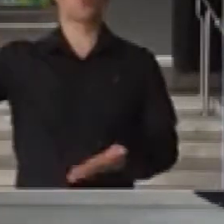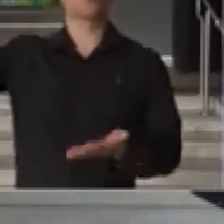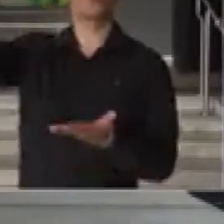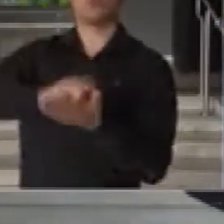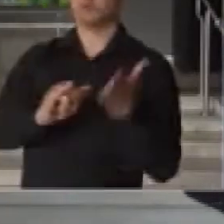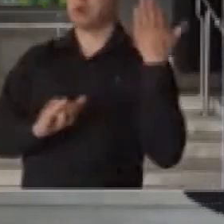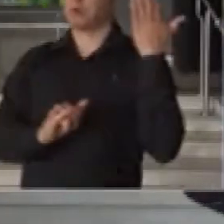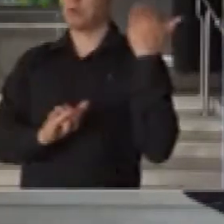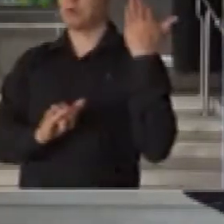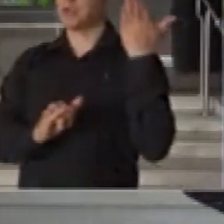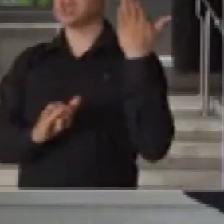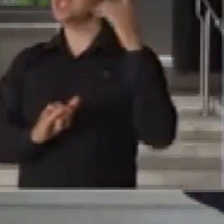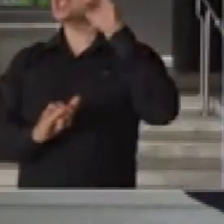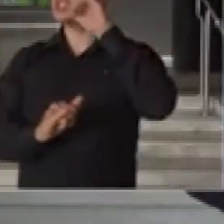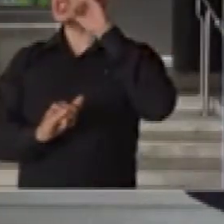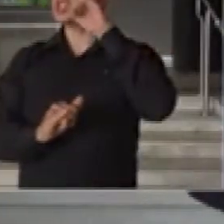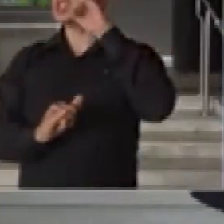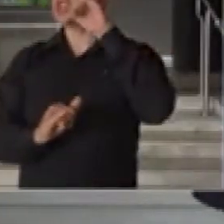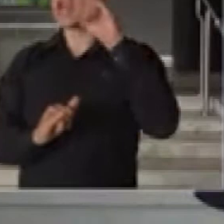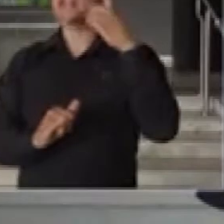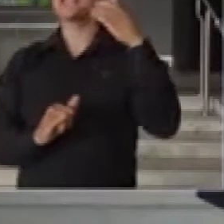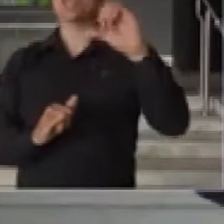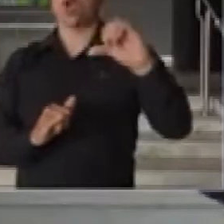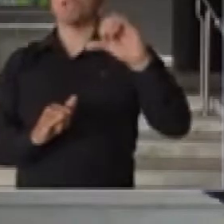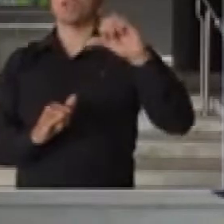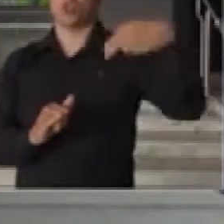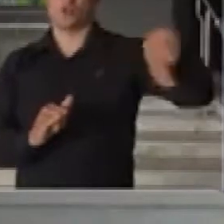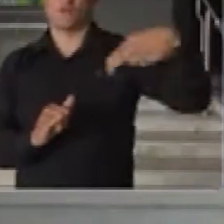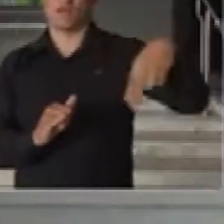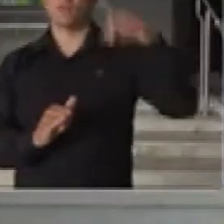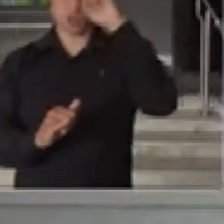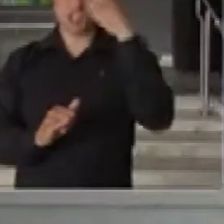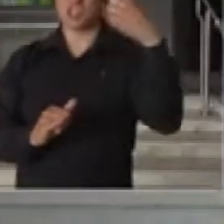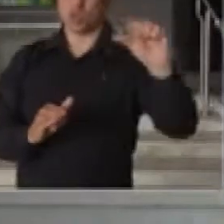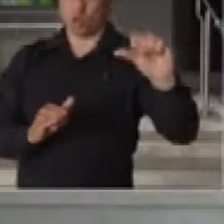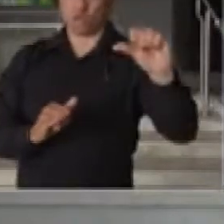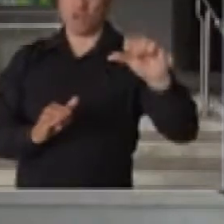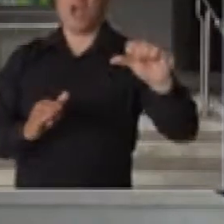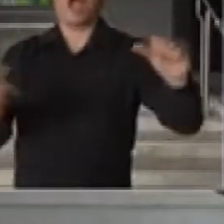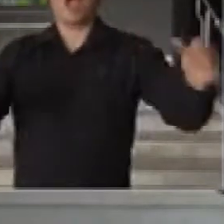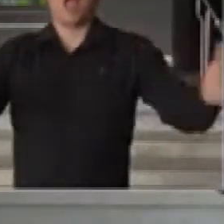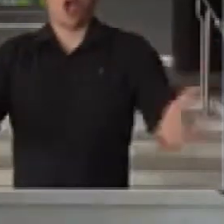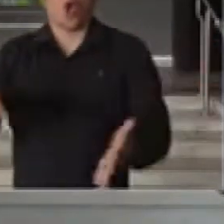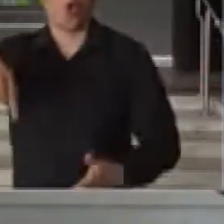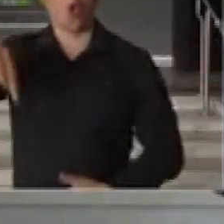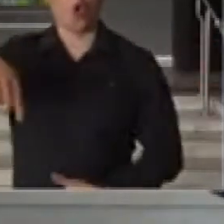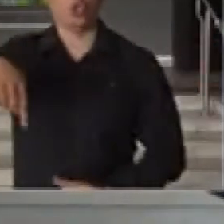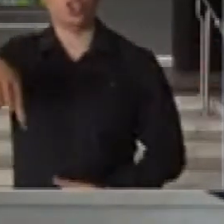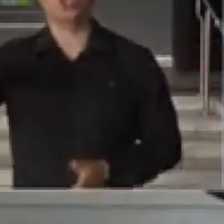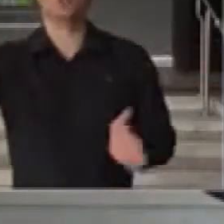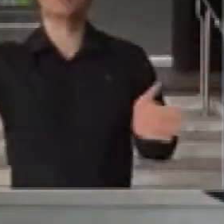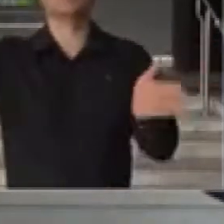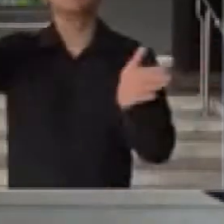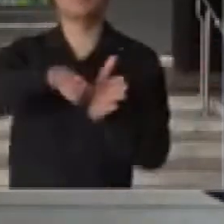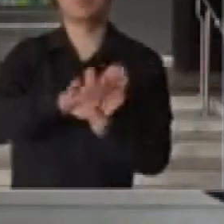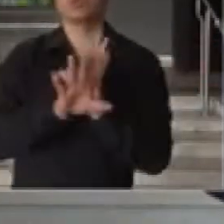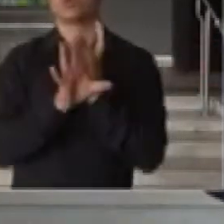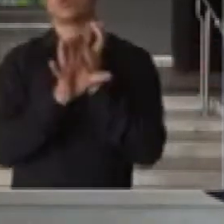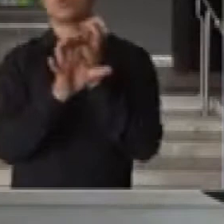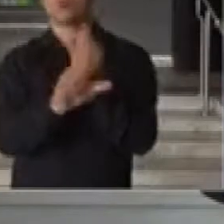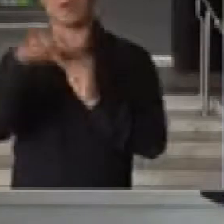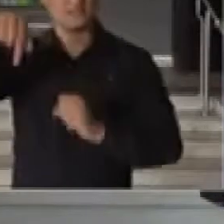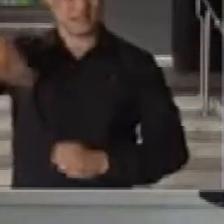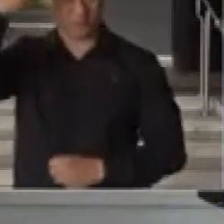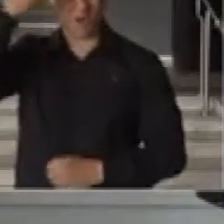doses, foi recebida no dia 19 de novembro. Com mais este lote de vacinas, já temos